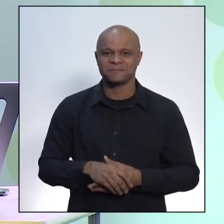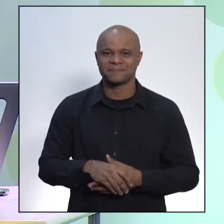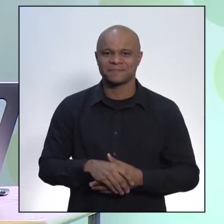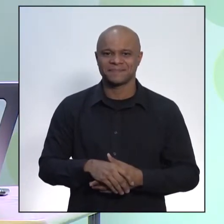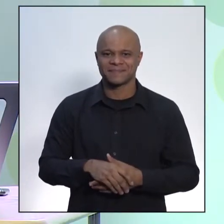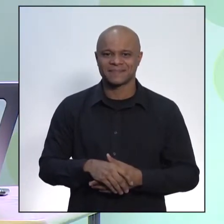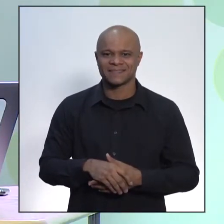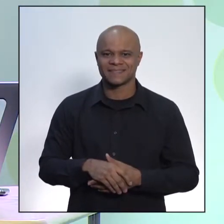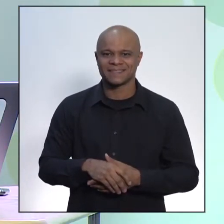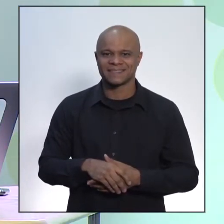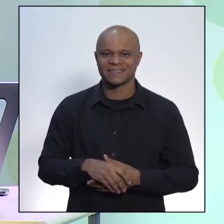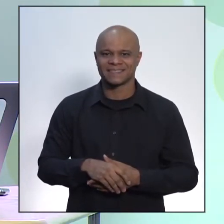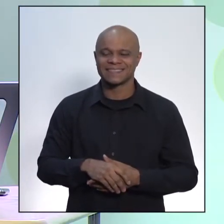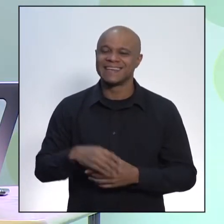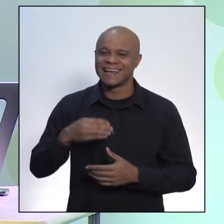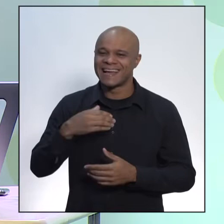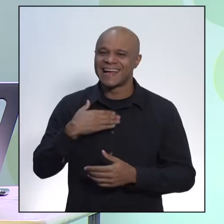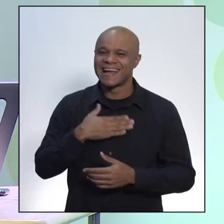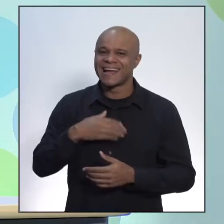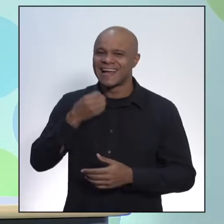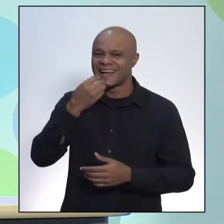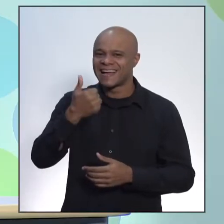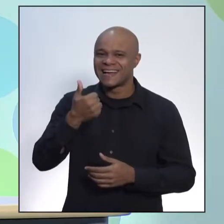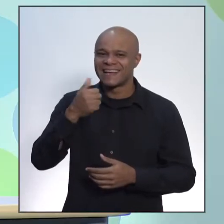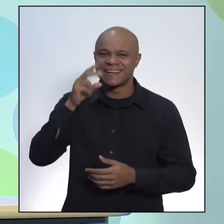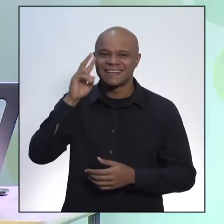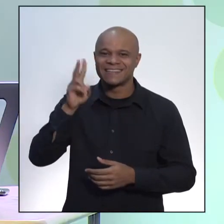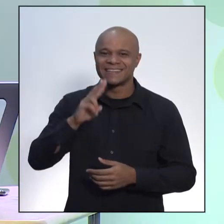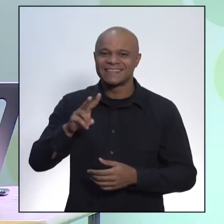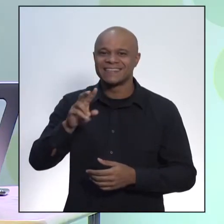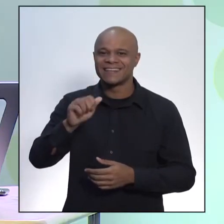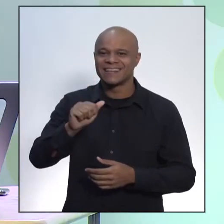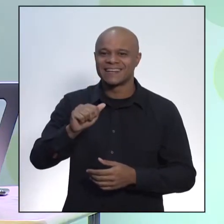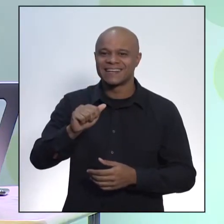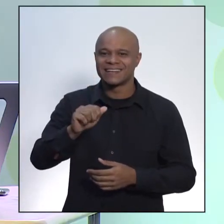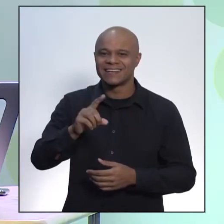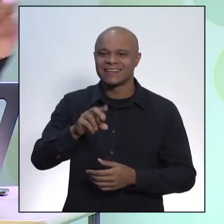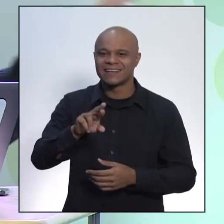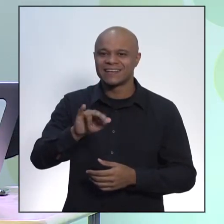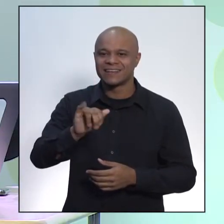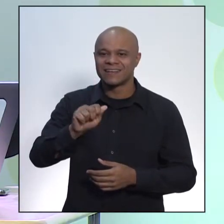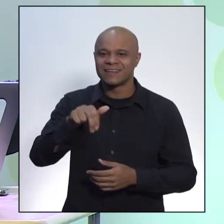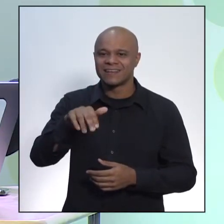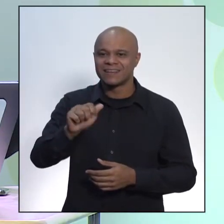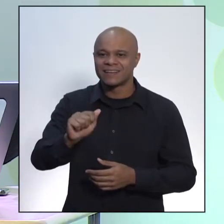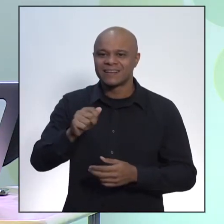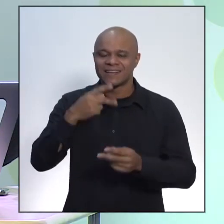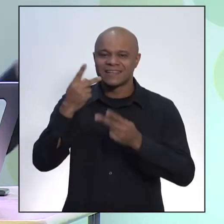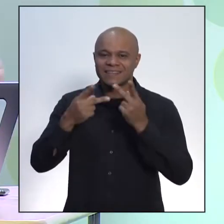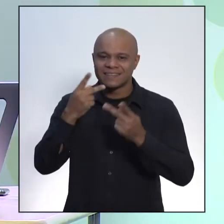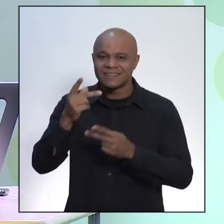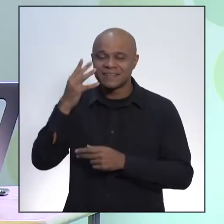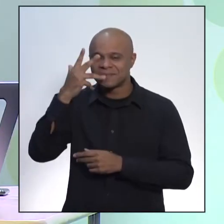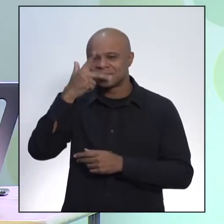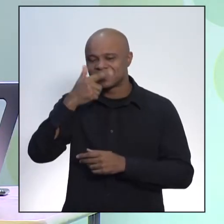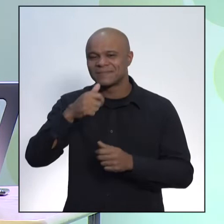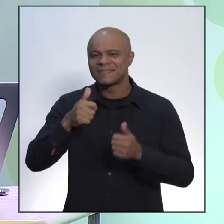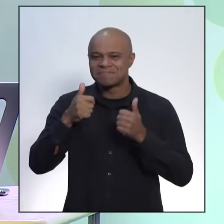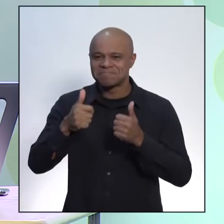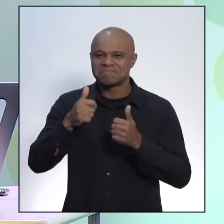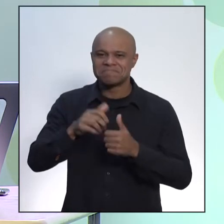Ari? Não é bonito, né? Eu adorei as dicas, Adriana. Antes de passar para você comentar as dicas da